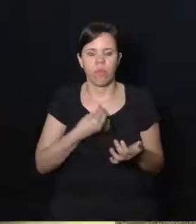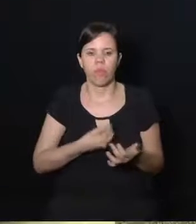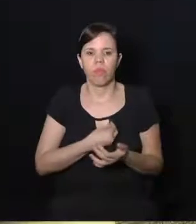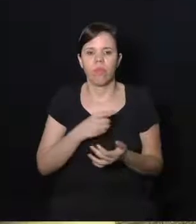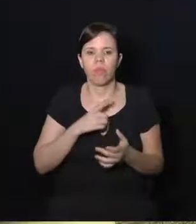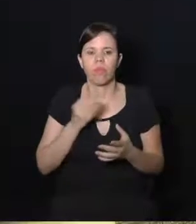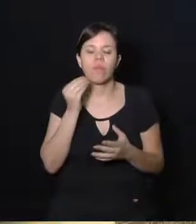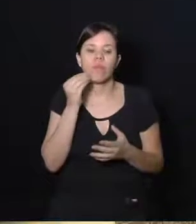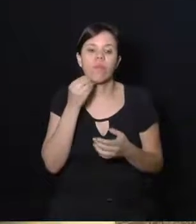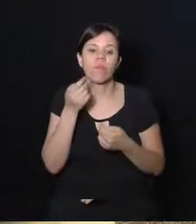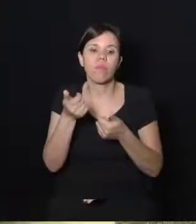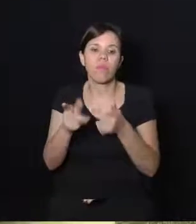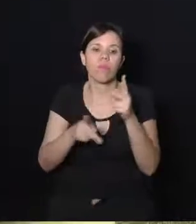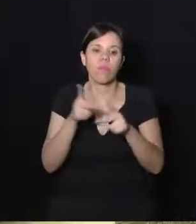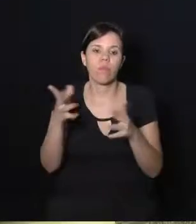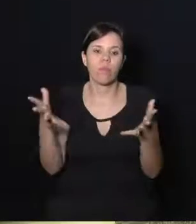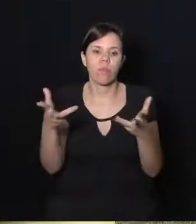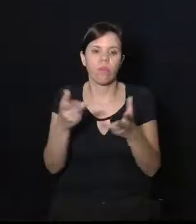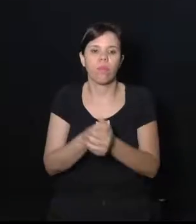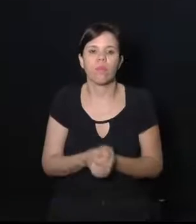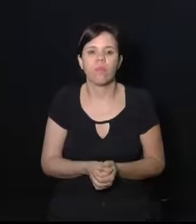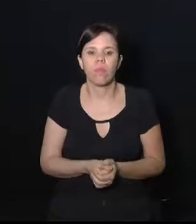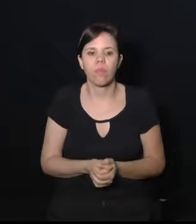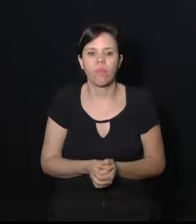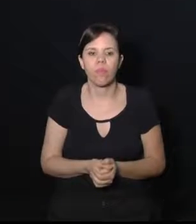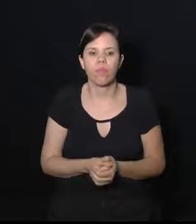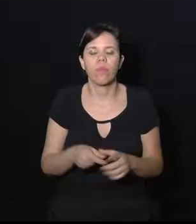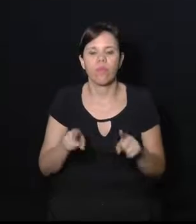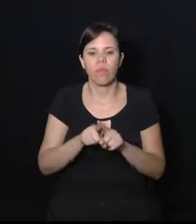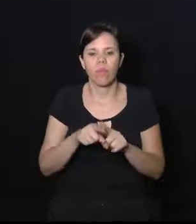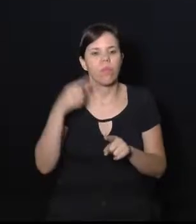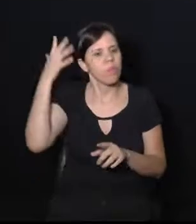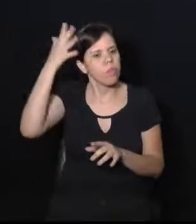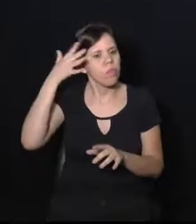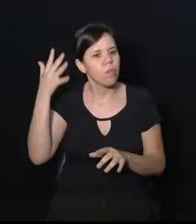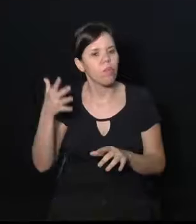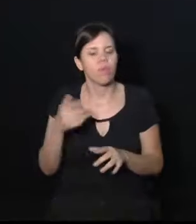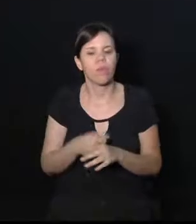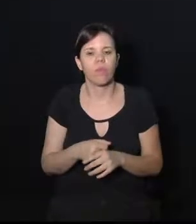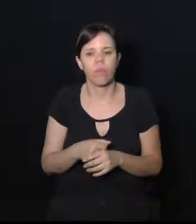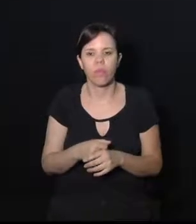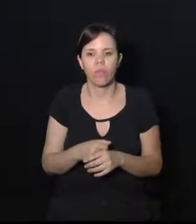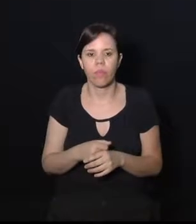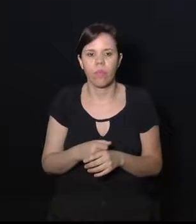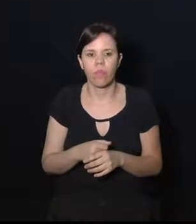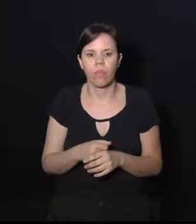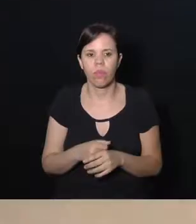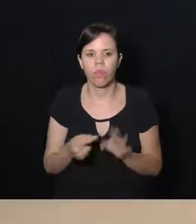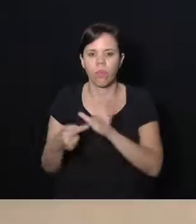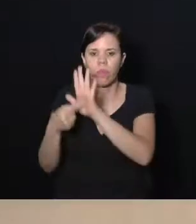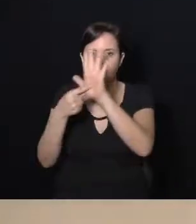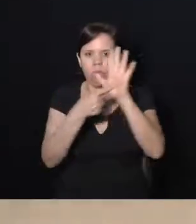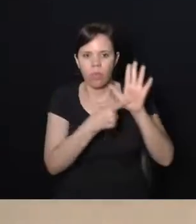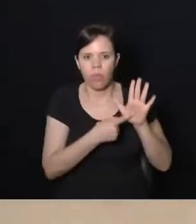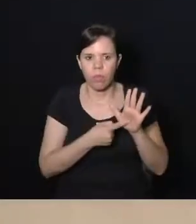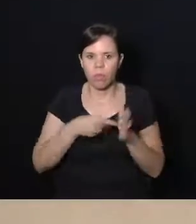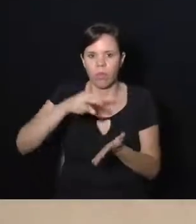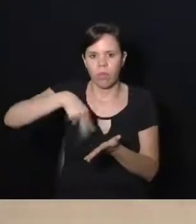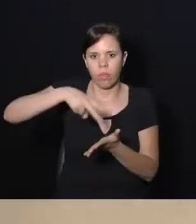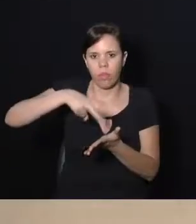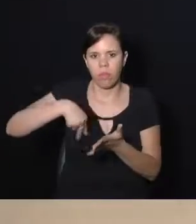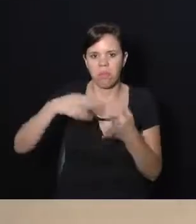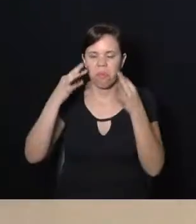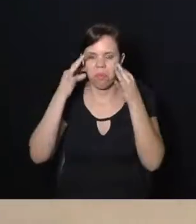dê oportunidade para todas as pessoas. Além da palestra, o evento contou também com uma apresentação de dança que chamou